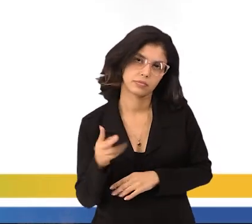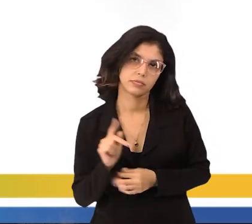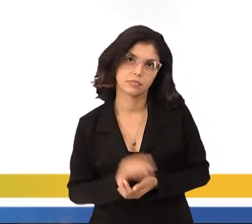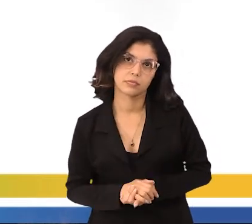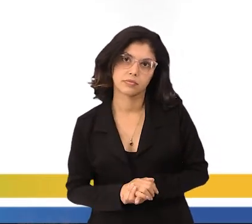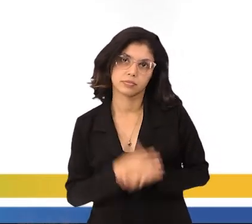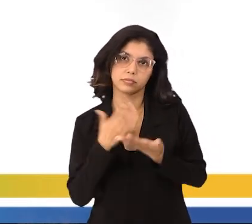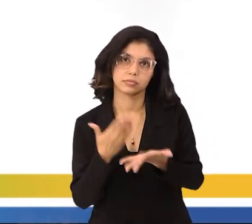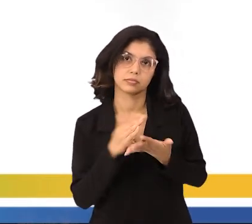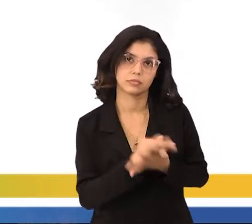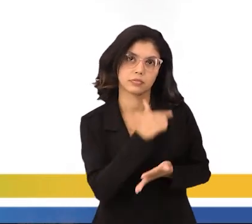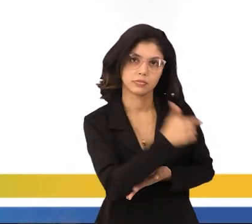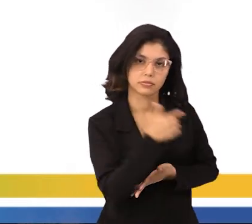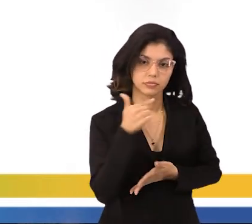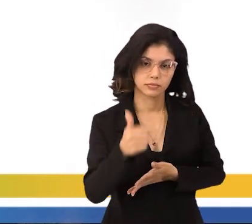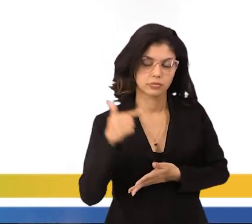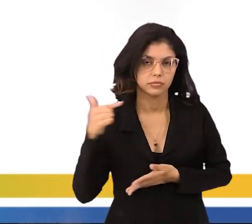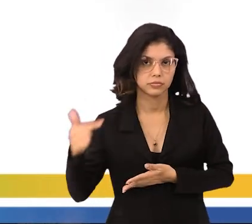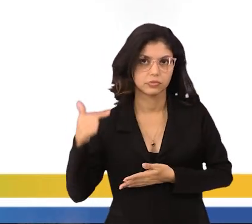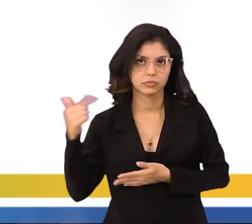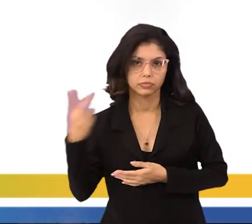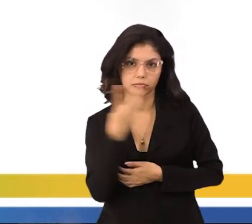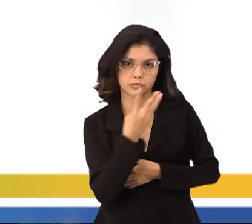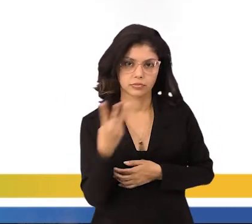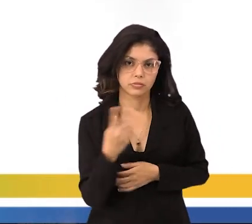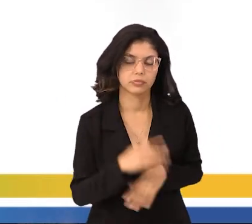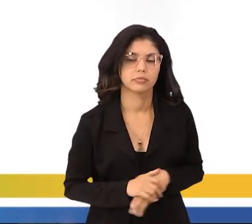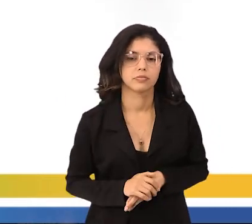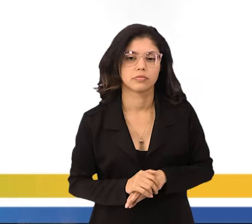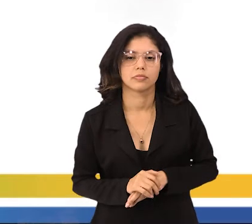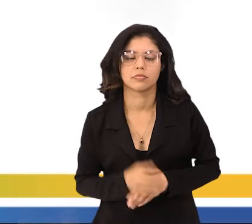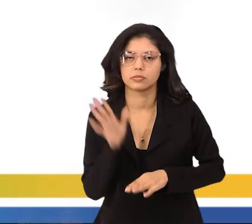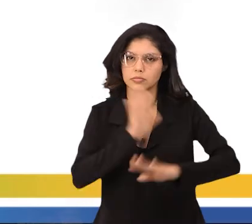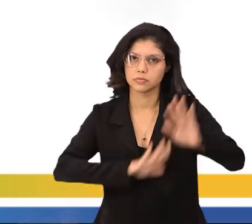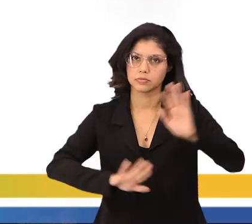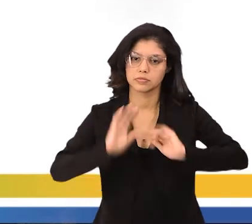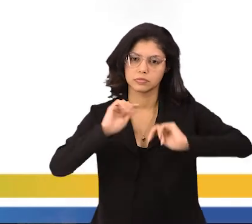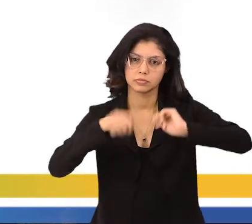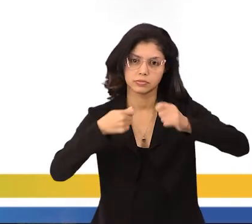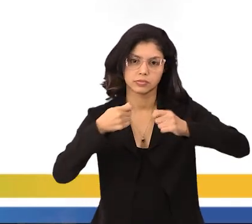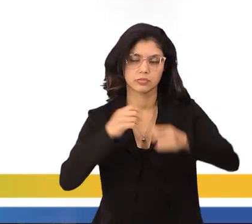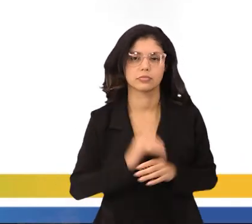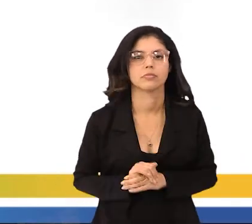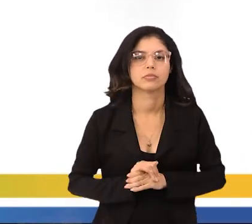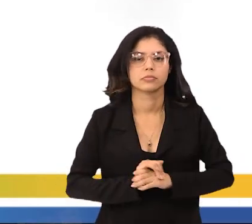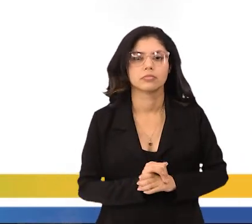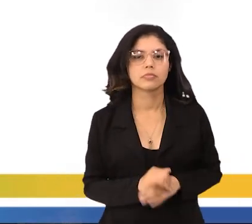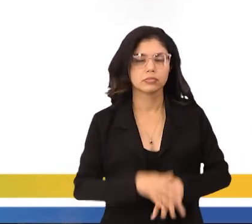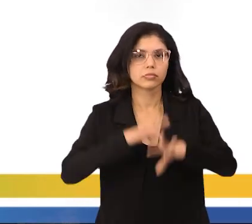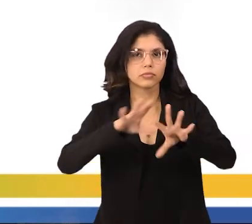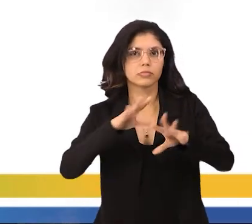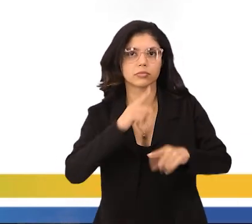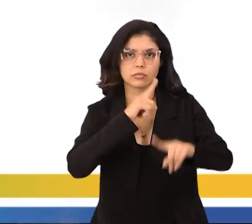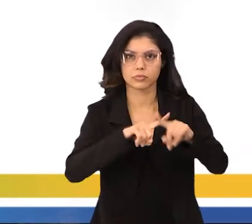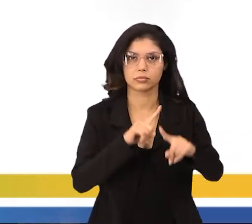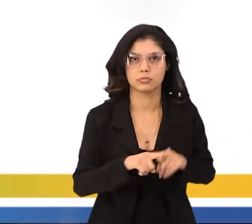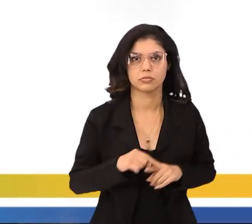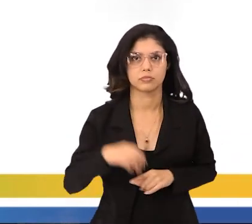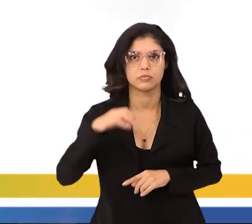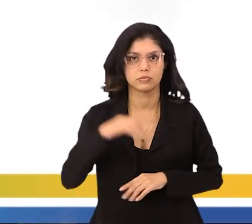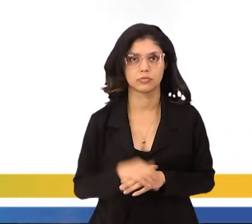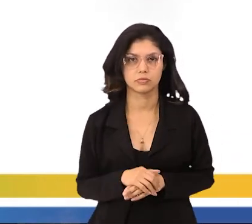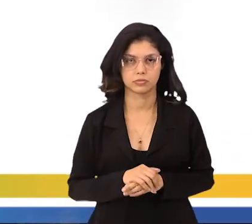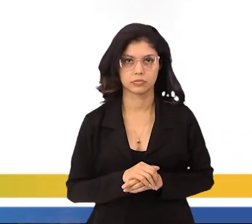mesmo. Assim, eu coloco menos 2 multiplicado 3 vezes. Você tem que ter cuidado com o sinal, né? Assim, multiplicando, vai